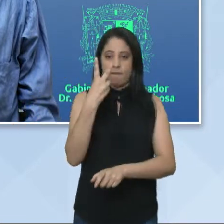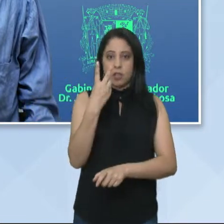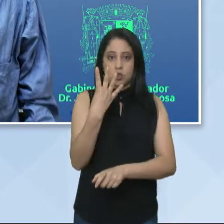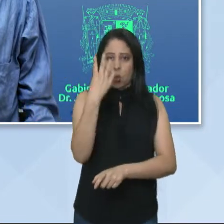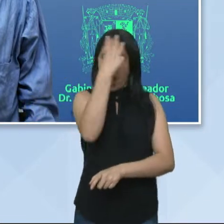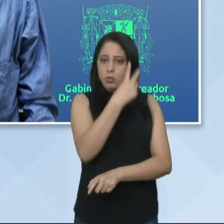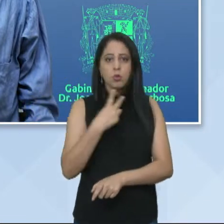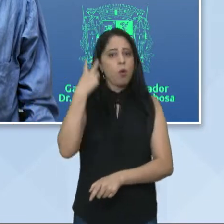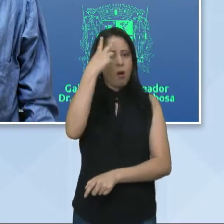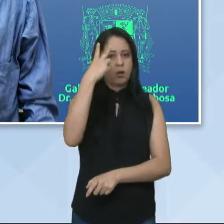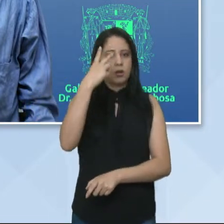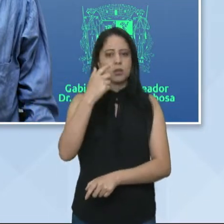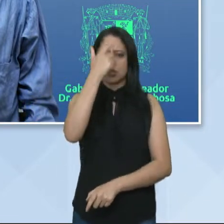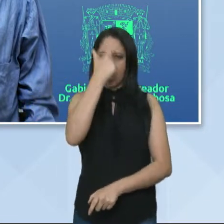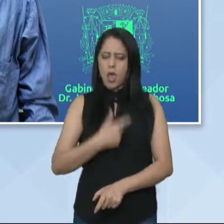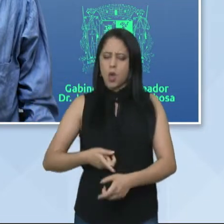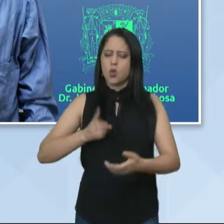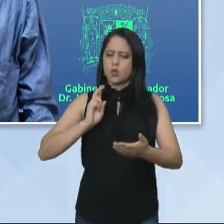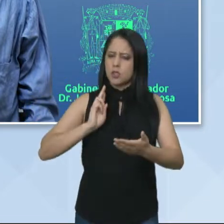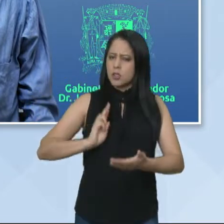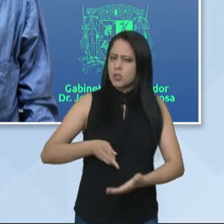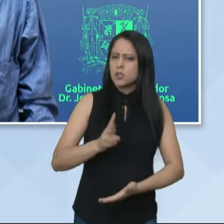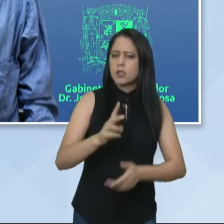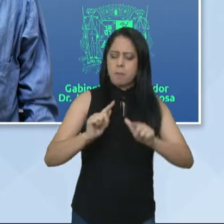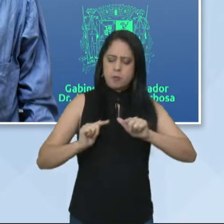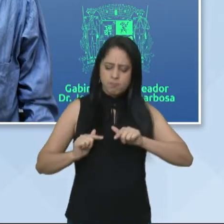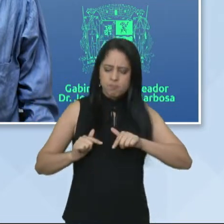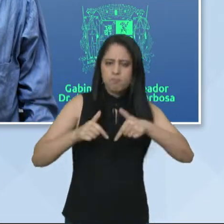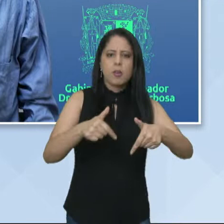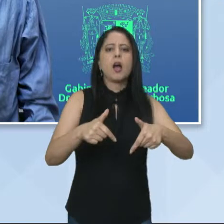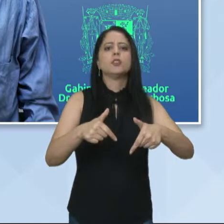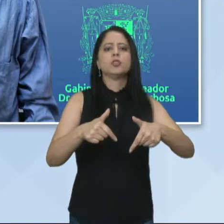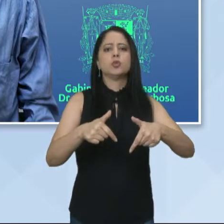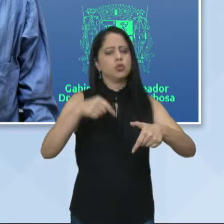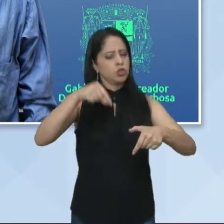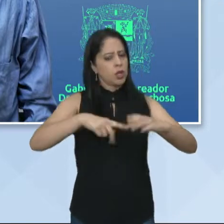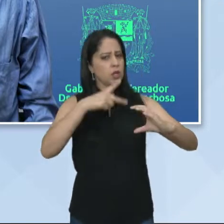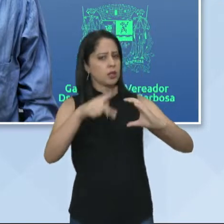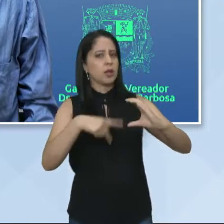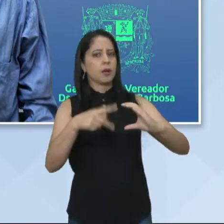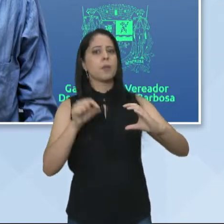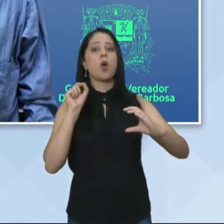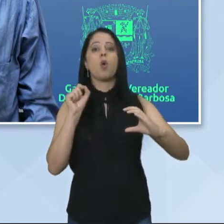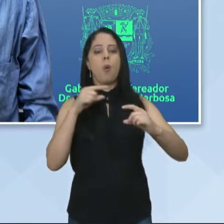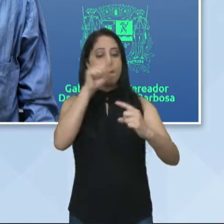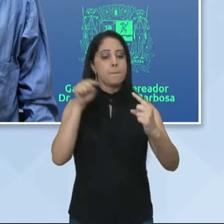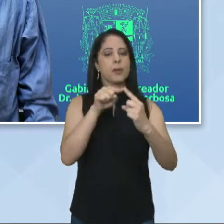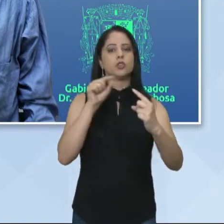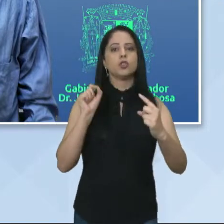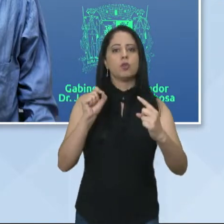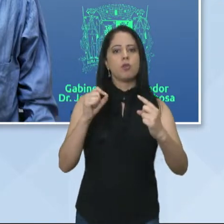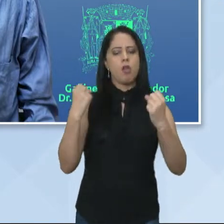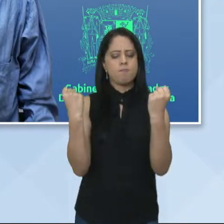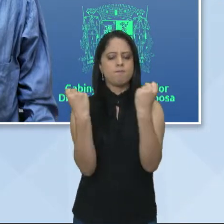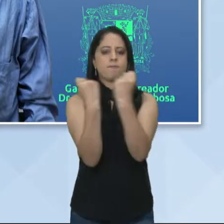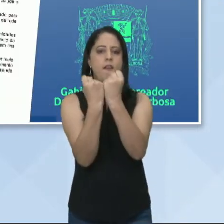horas, e as minhas ações nesse plenário e dentro dessa casa baseiam-se em defender a vida. Próximo.